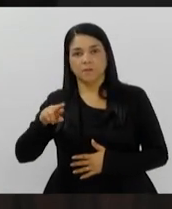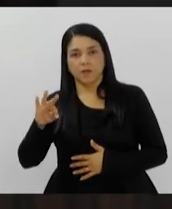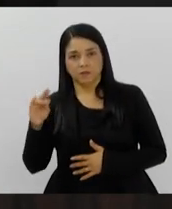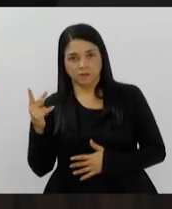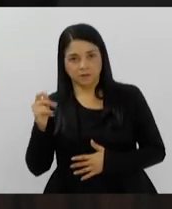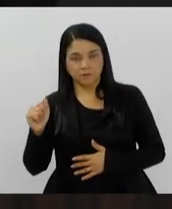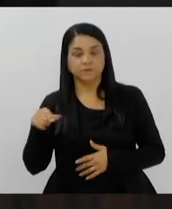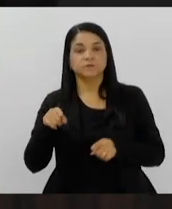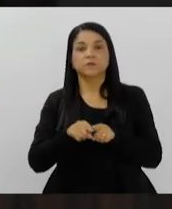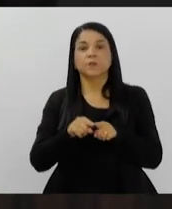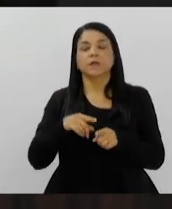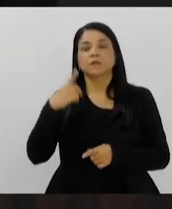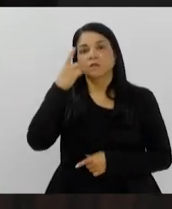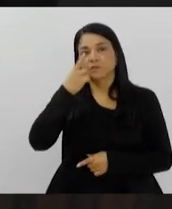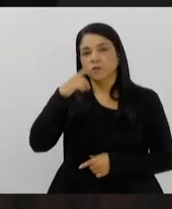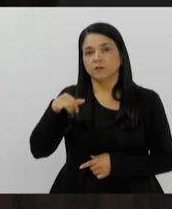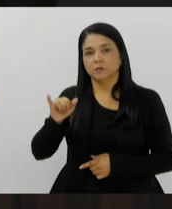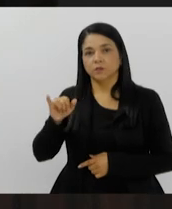Yuri,